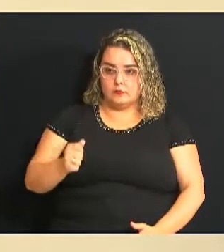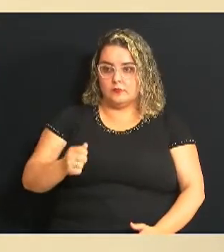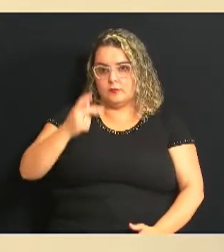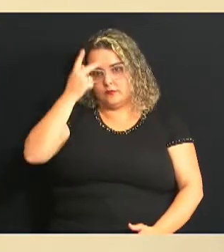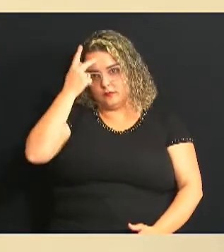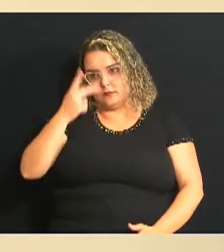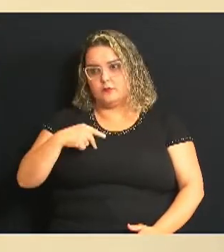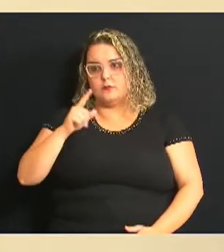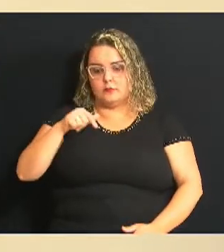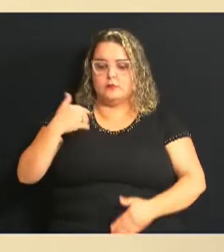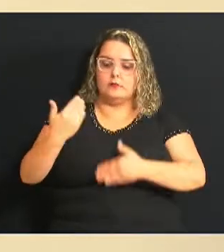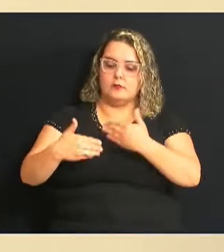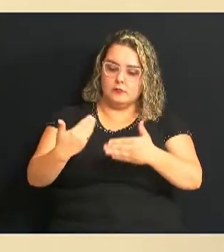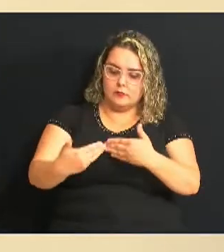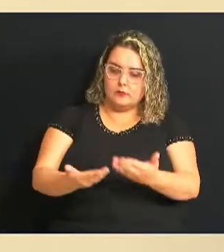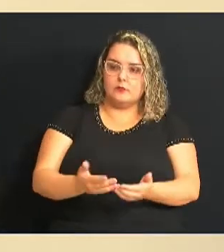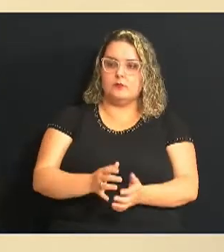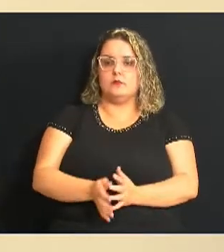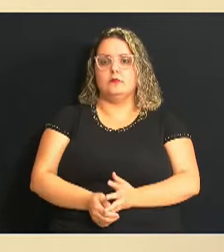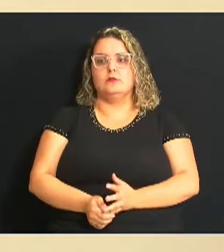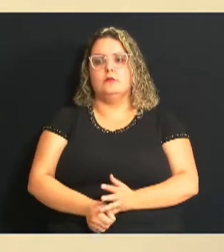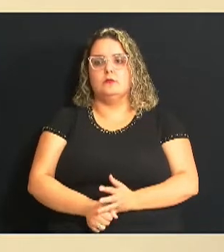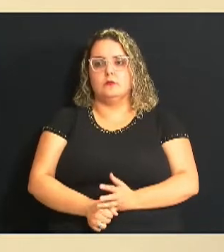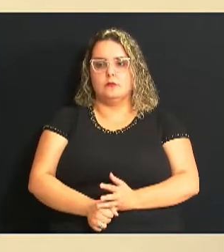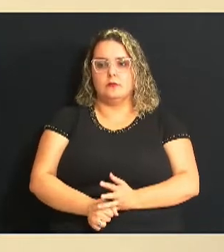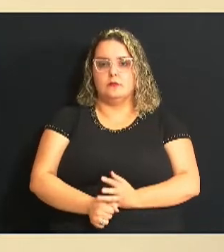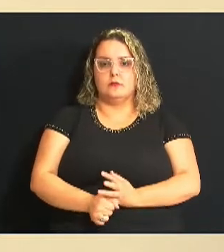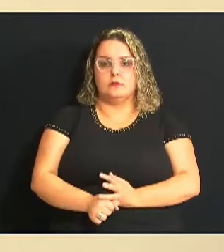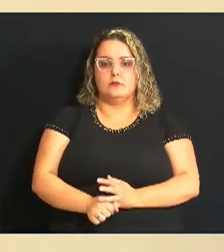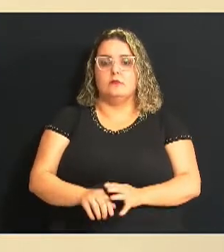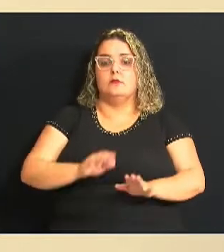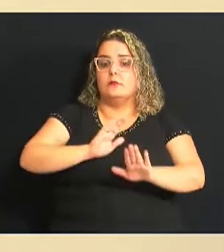um processo, mas foi um ato,